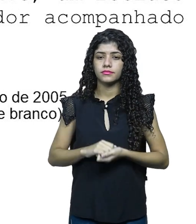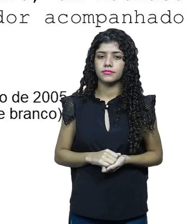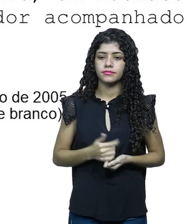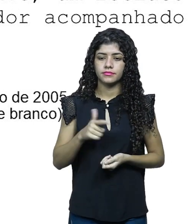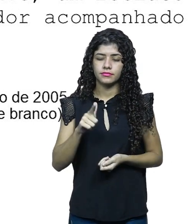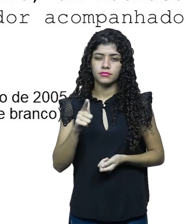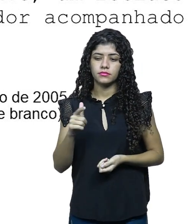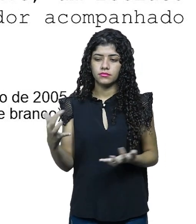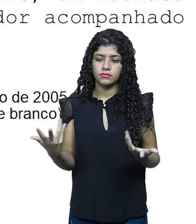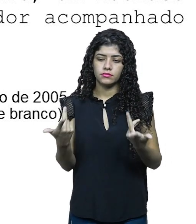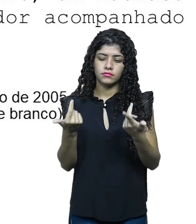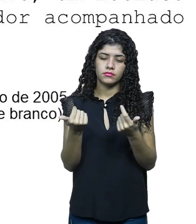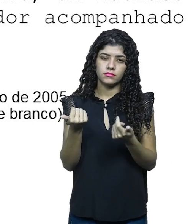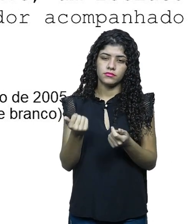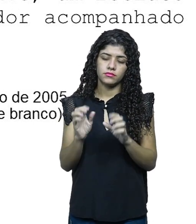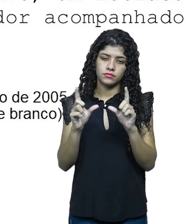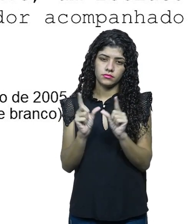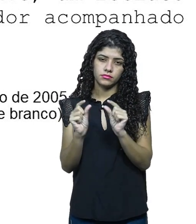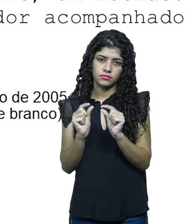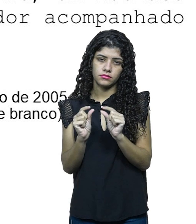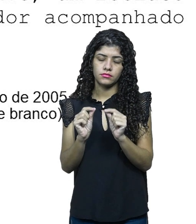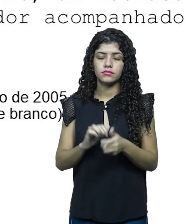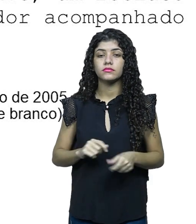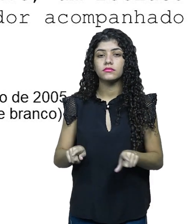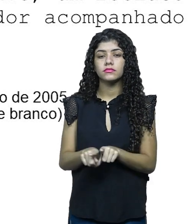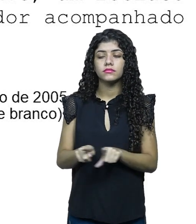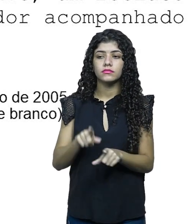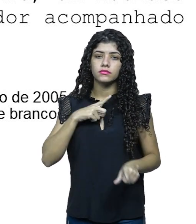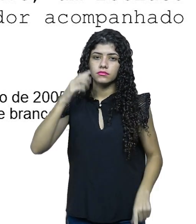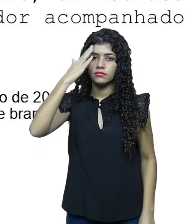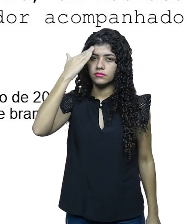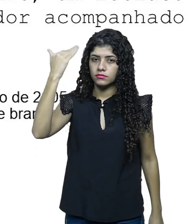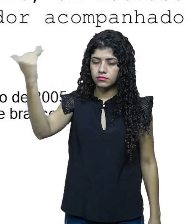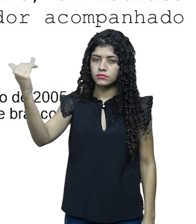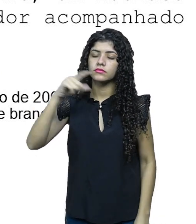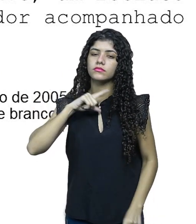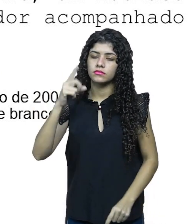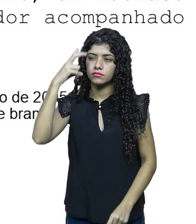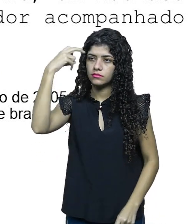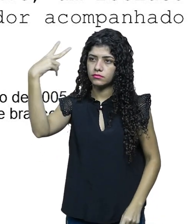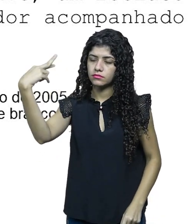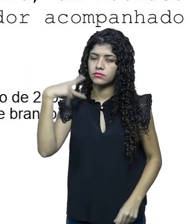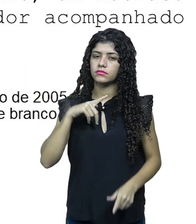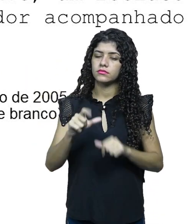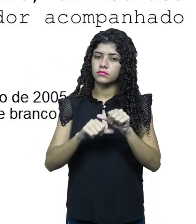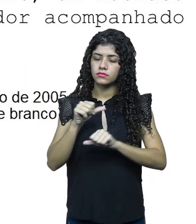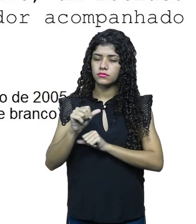qualidade menor. Mas no sentido de histórico, tem outras roupagens,